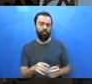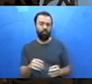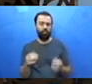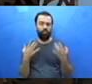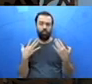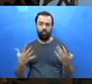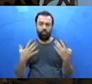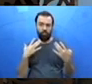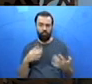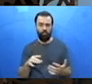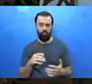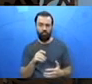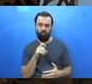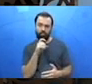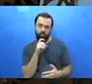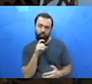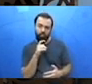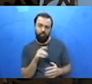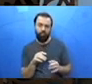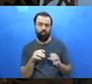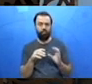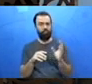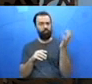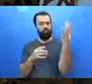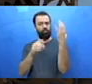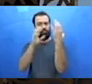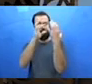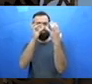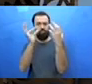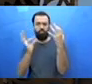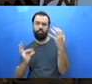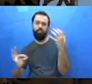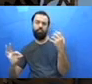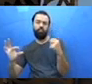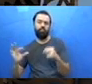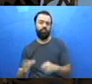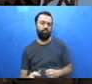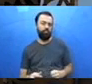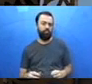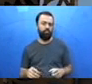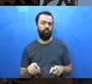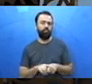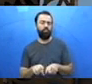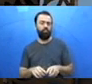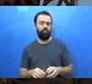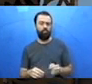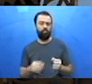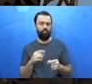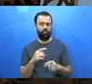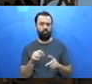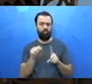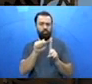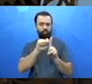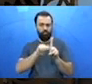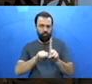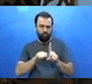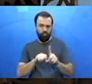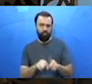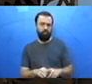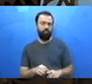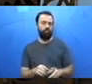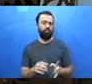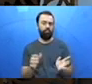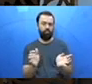inverno. Se a gente pegar outro tipo de conjunto dos meses, né? A gente pode chamar de